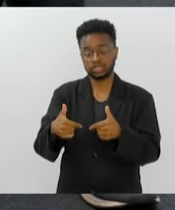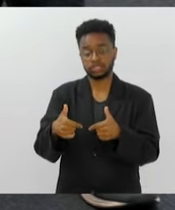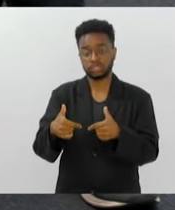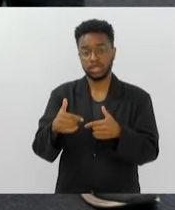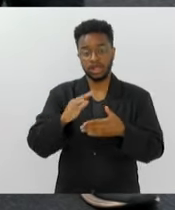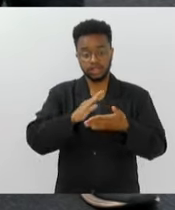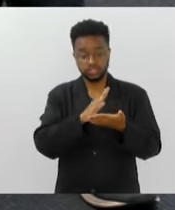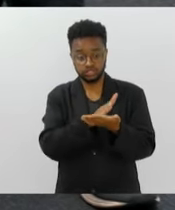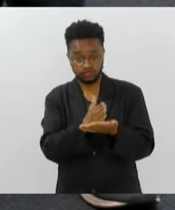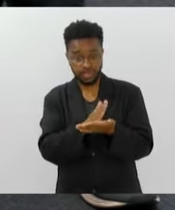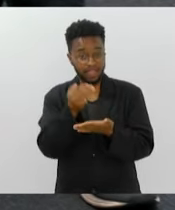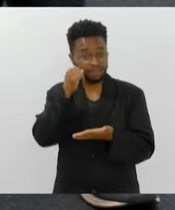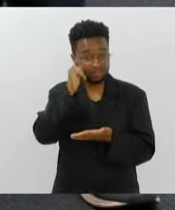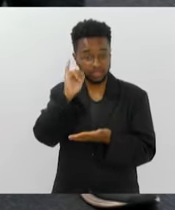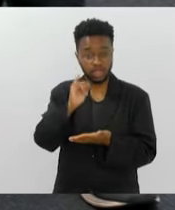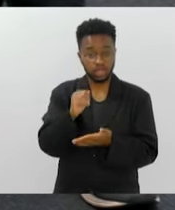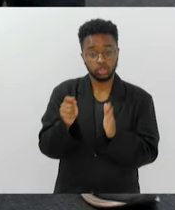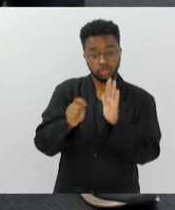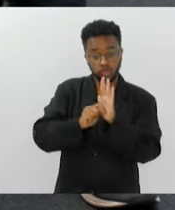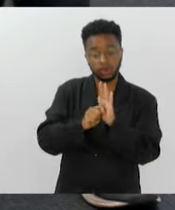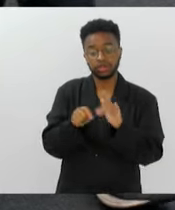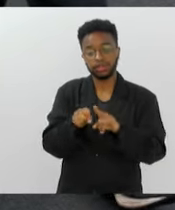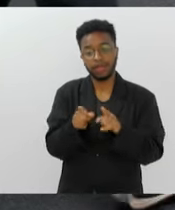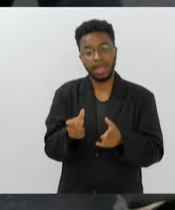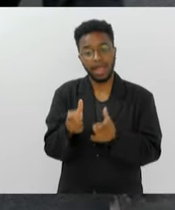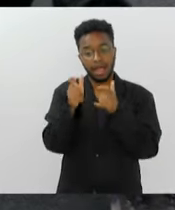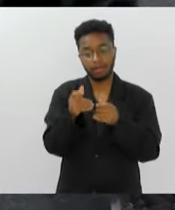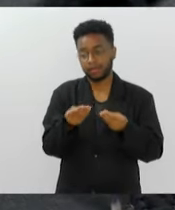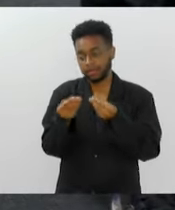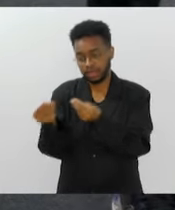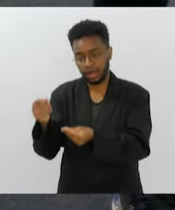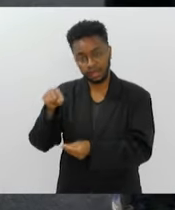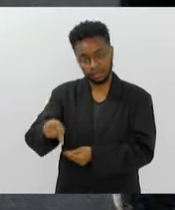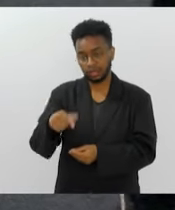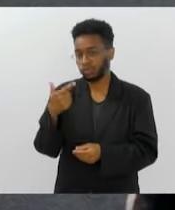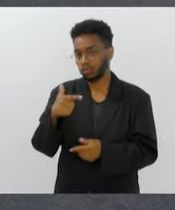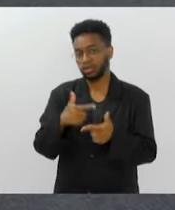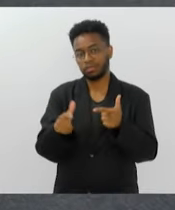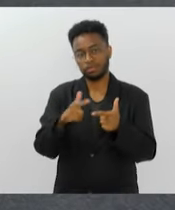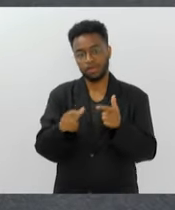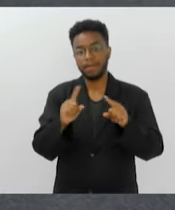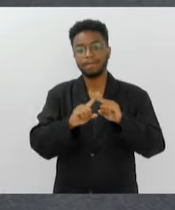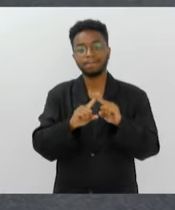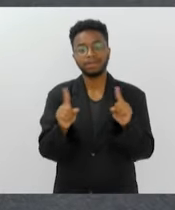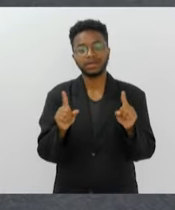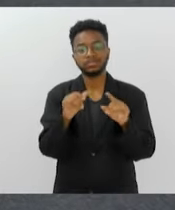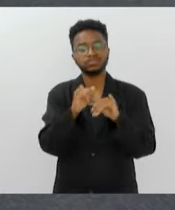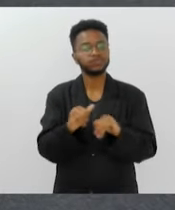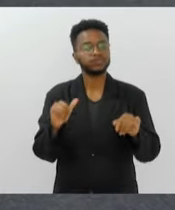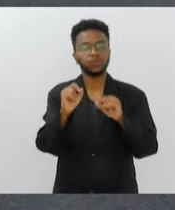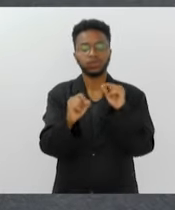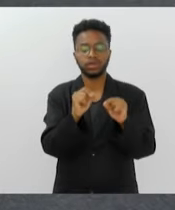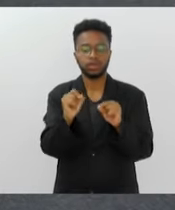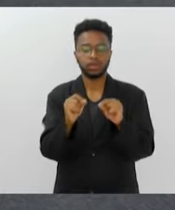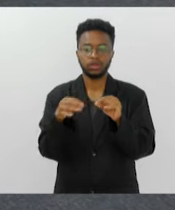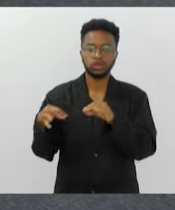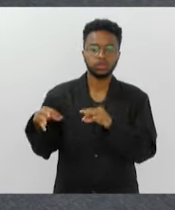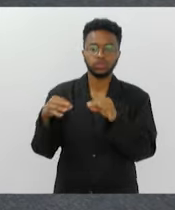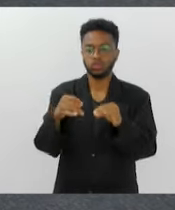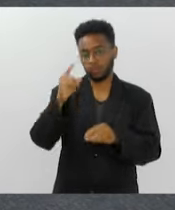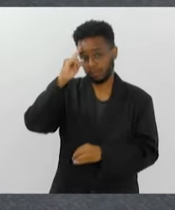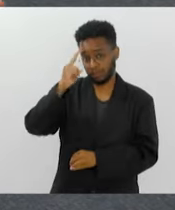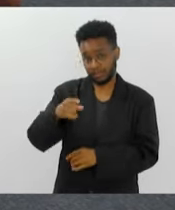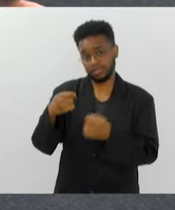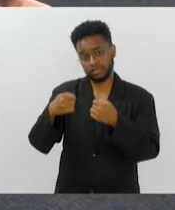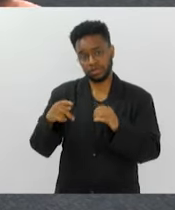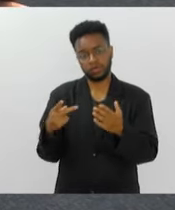drogas e armas chegarem aqui com certeza nós não teríamos tanto problema agora dizer que a a todas as as ordens tem que sair